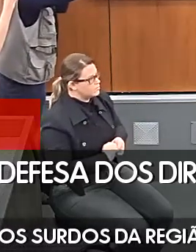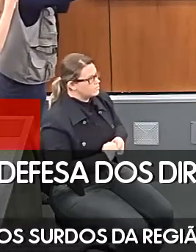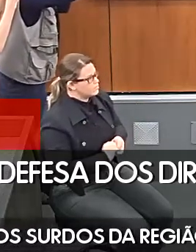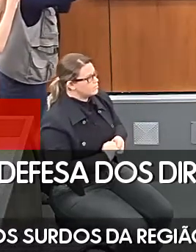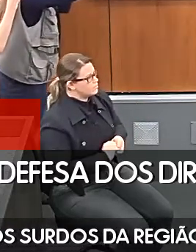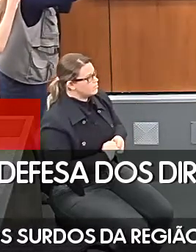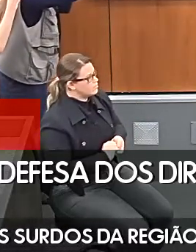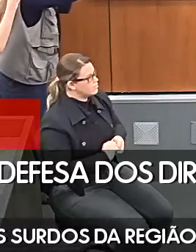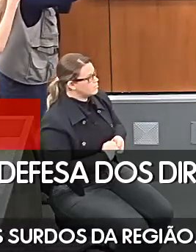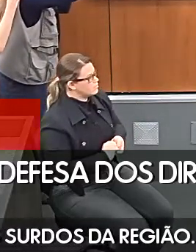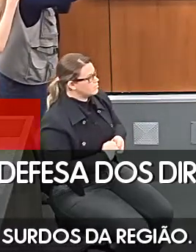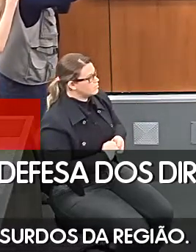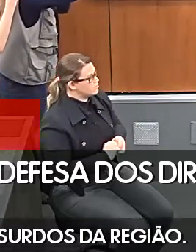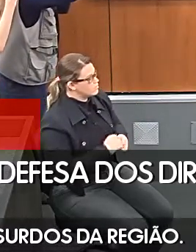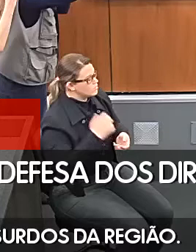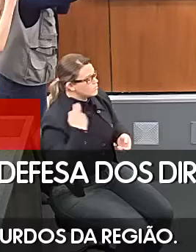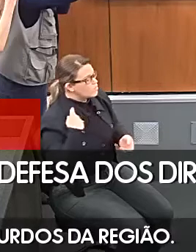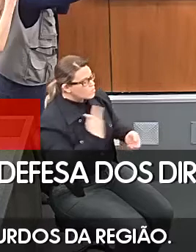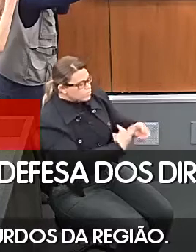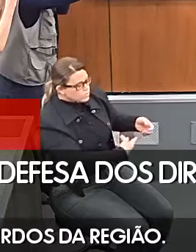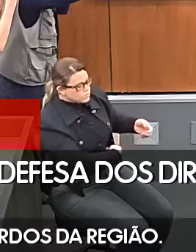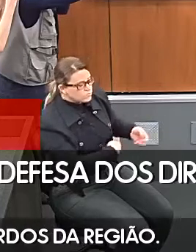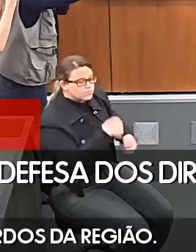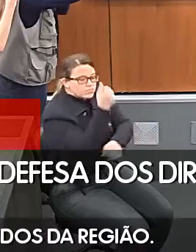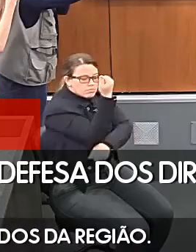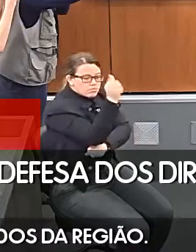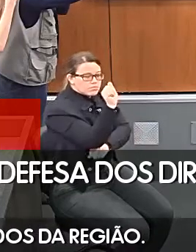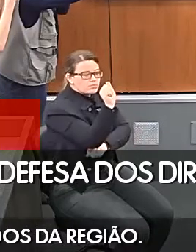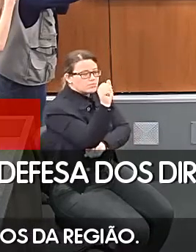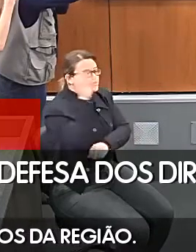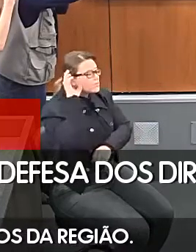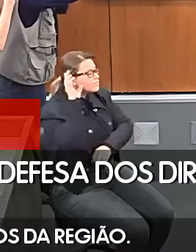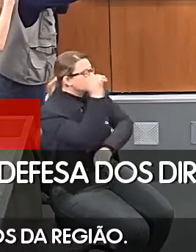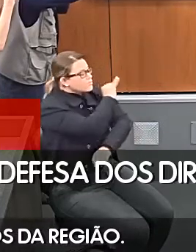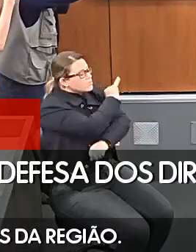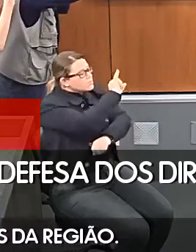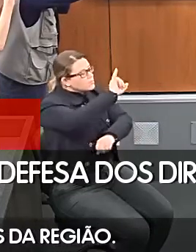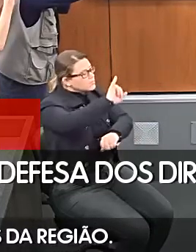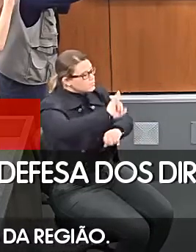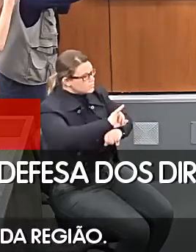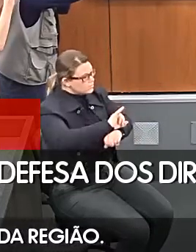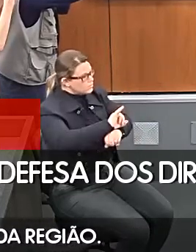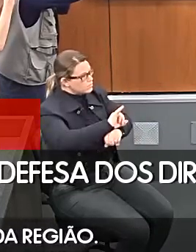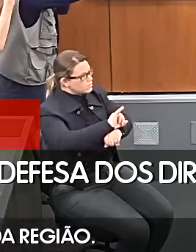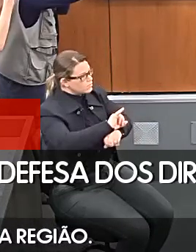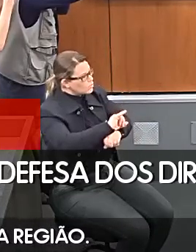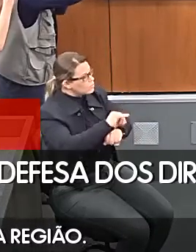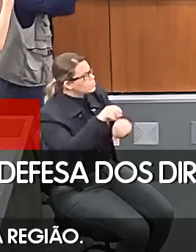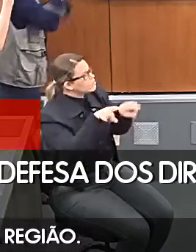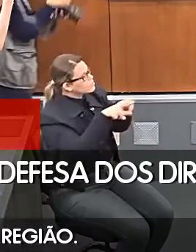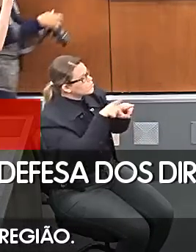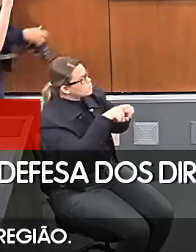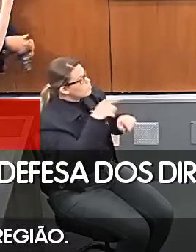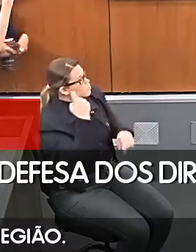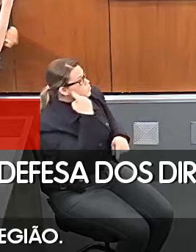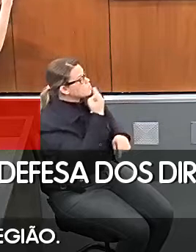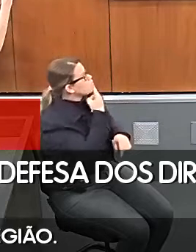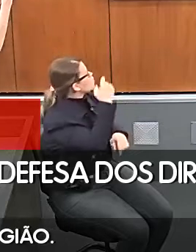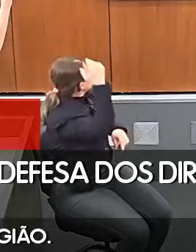Emilda Soares Gregório, presidente da APASITA, e o Samuel, que está